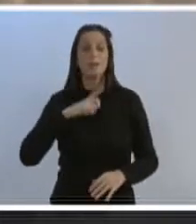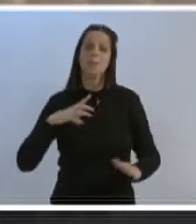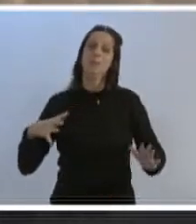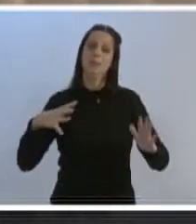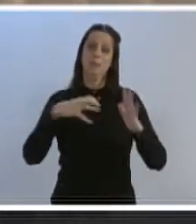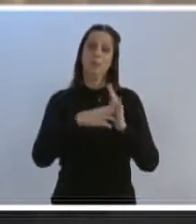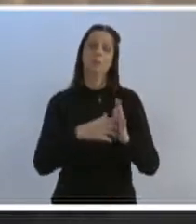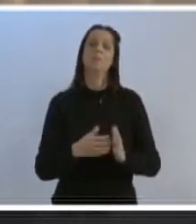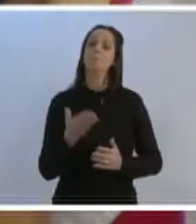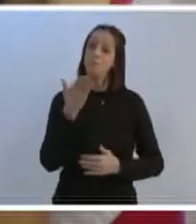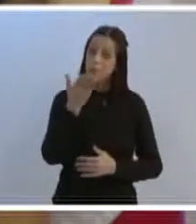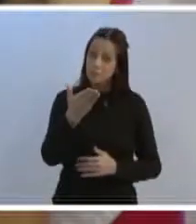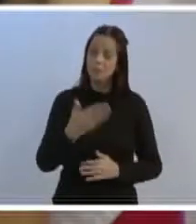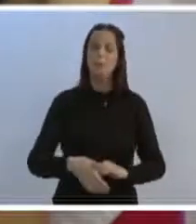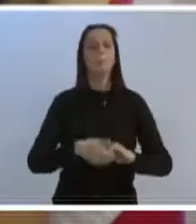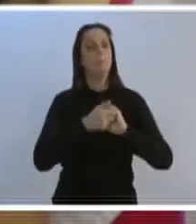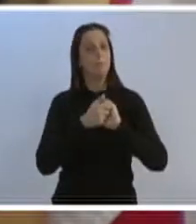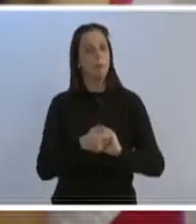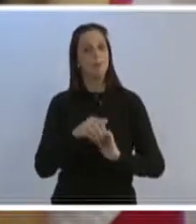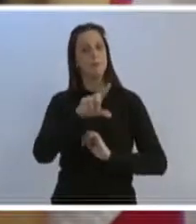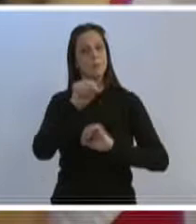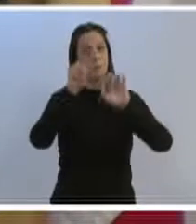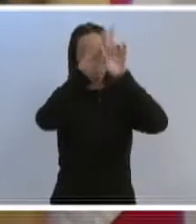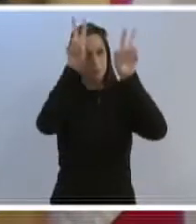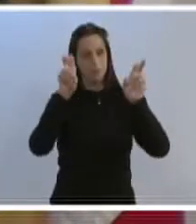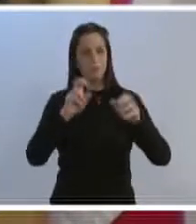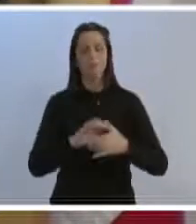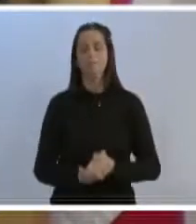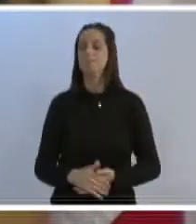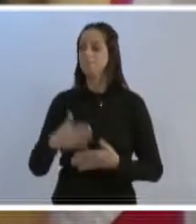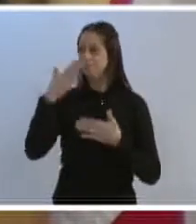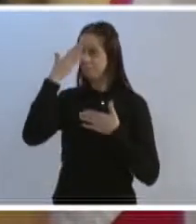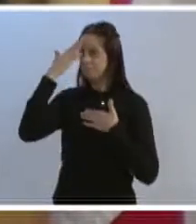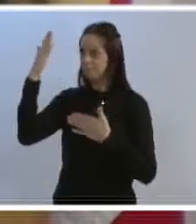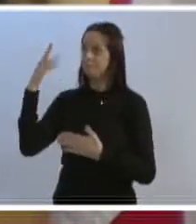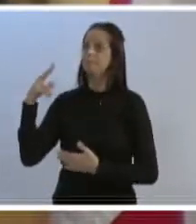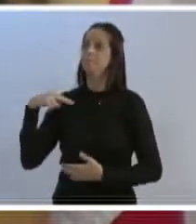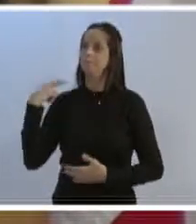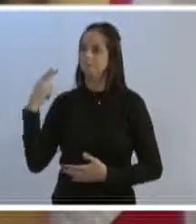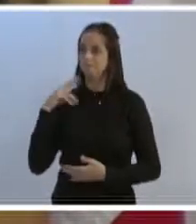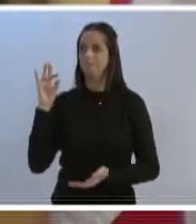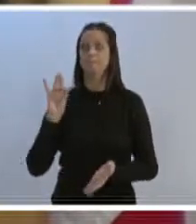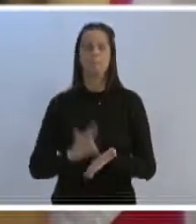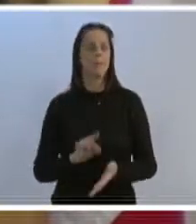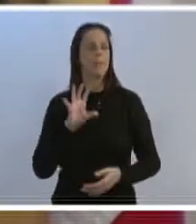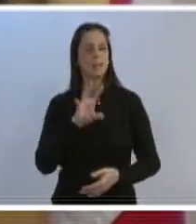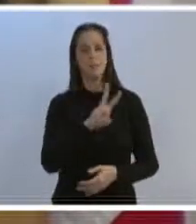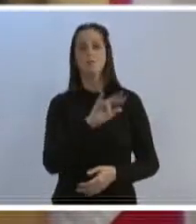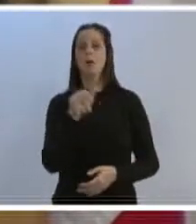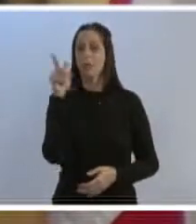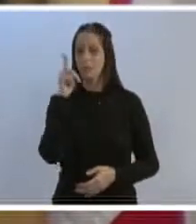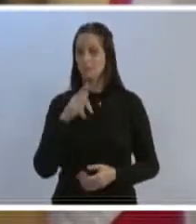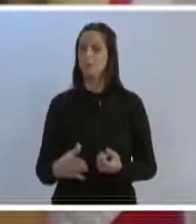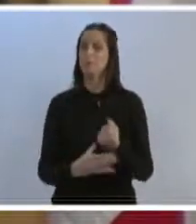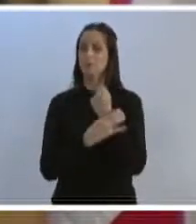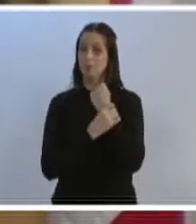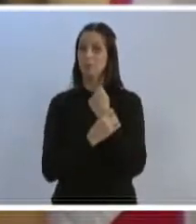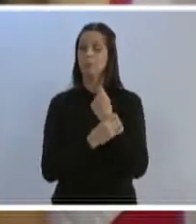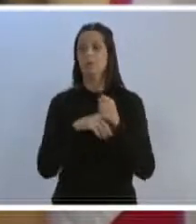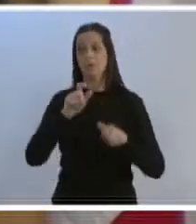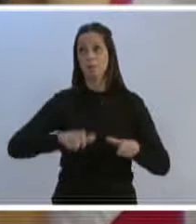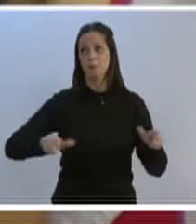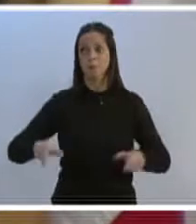tempo obrigado vereador e é dessa forma que a gente vai garantir a segurança das pessoas quem sabe você deve